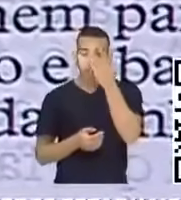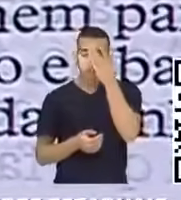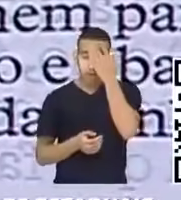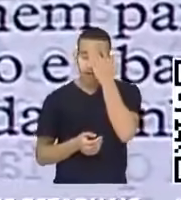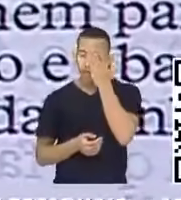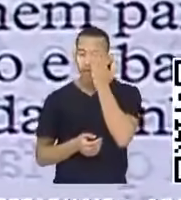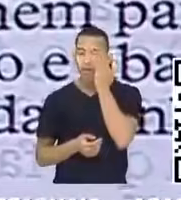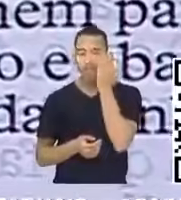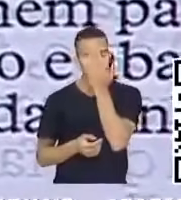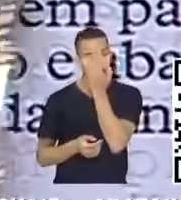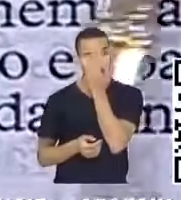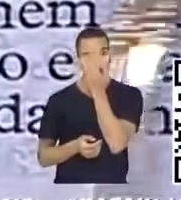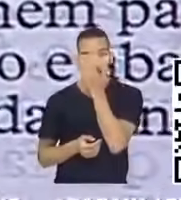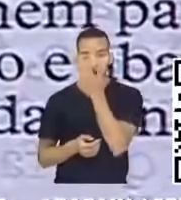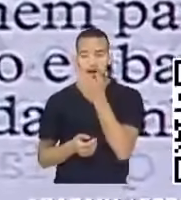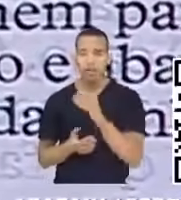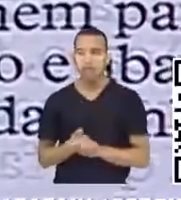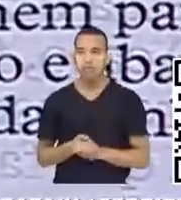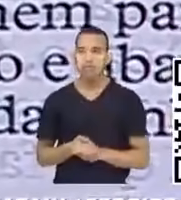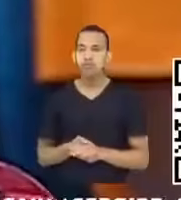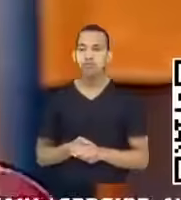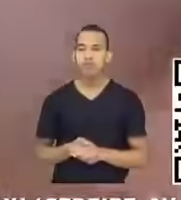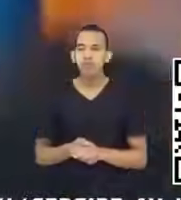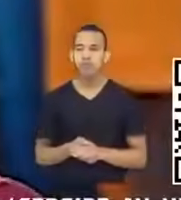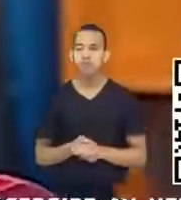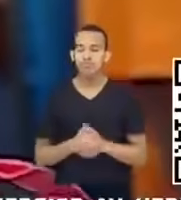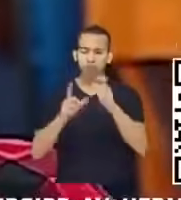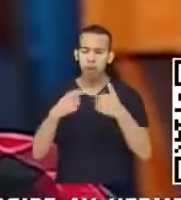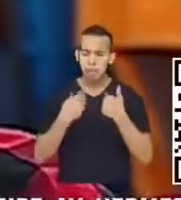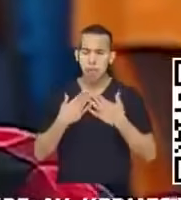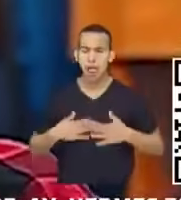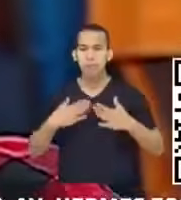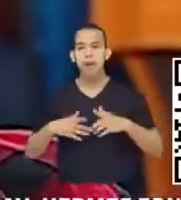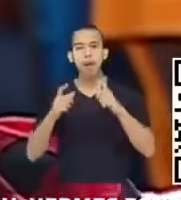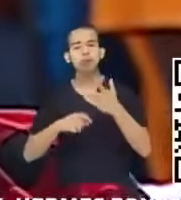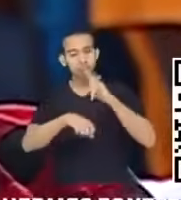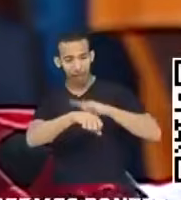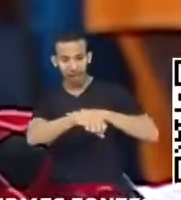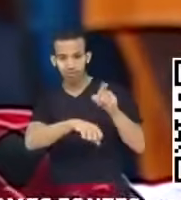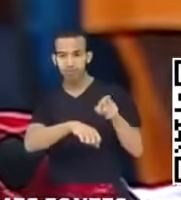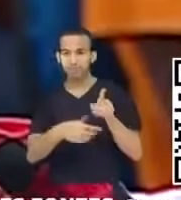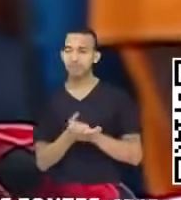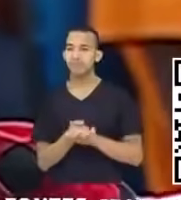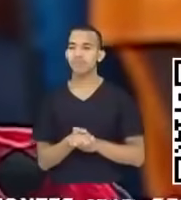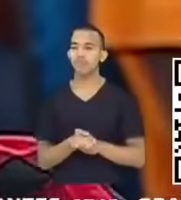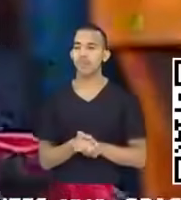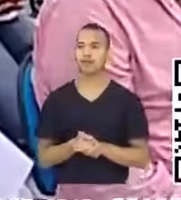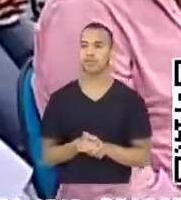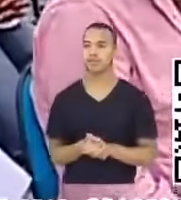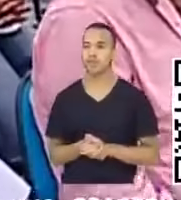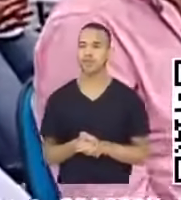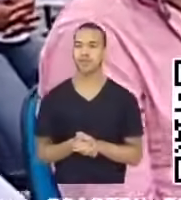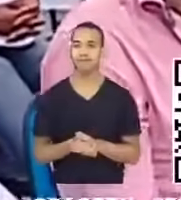é o lugar do seu repouso é aonde igreja e é no Barreiro E ai